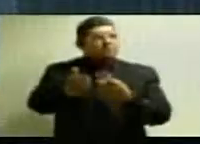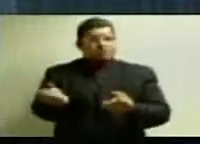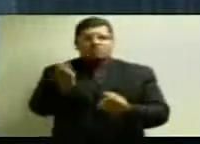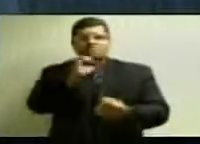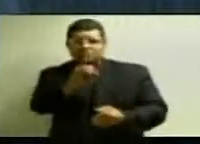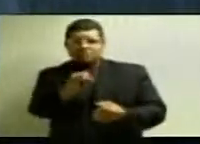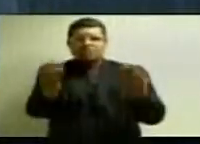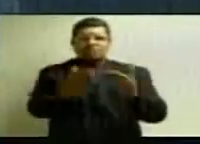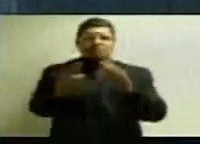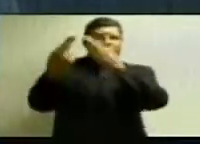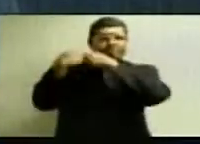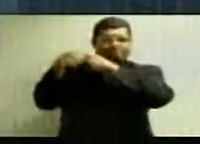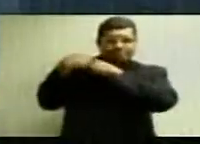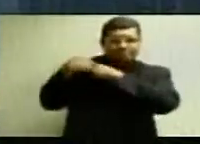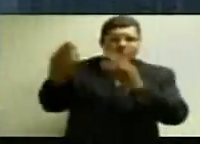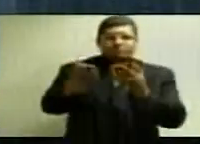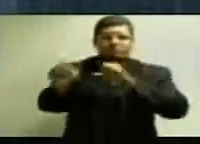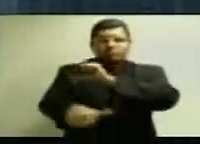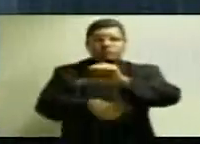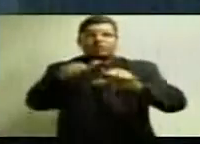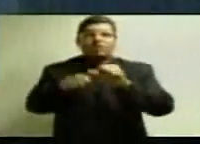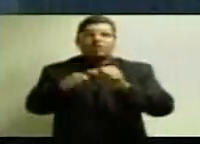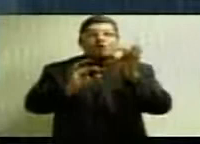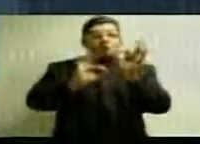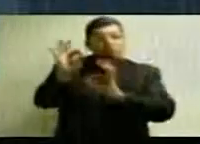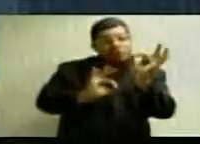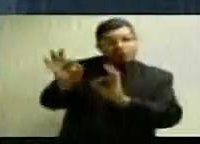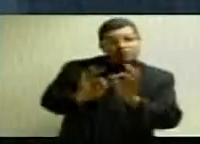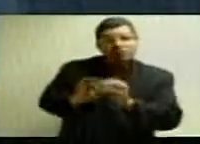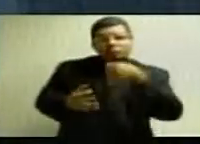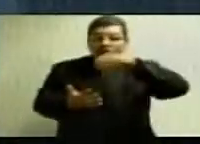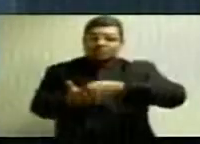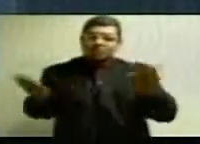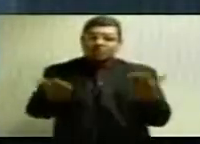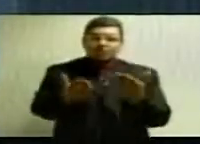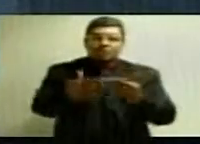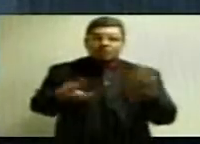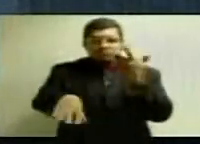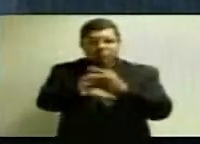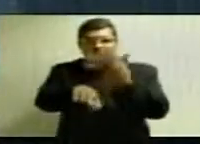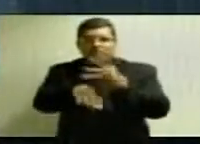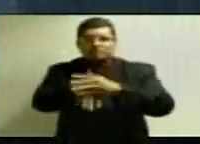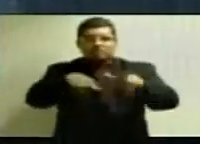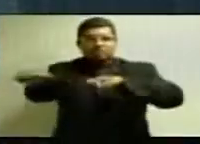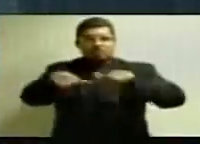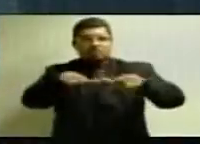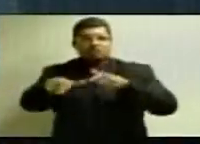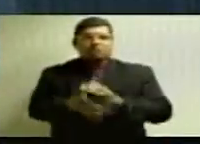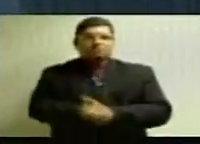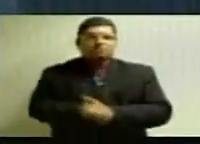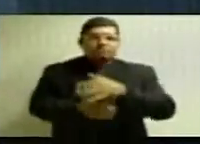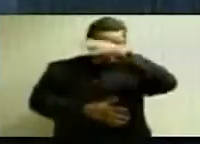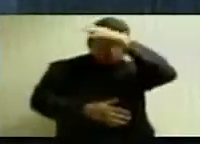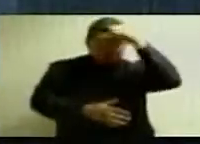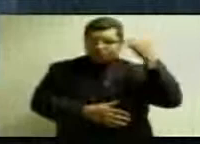si a responsabilidade de mudar o modal e garantir a execução dos recursos.